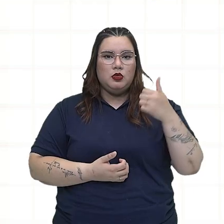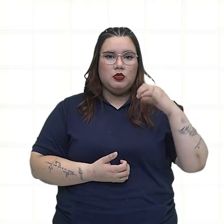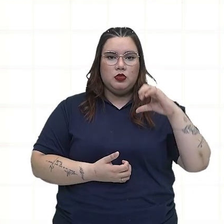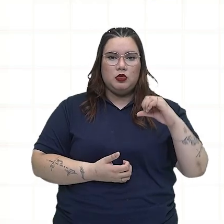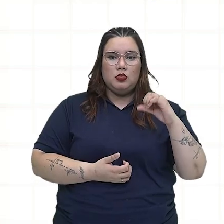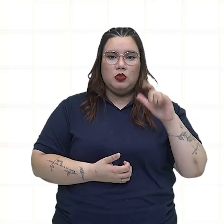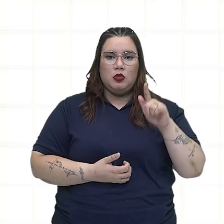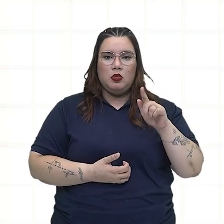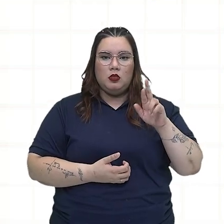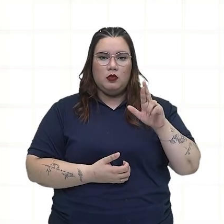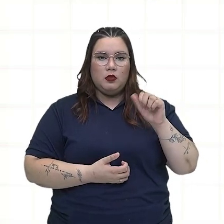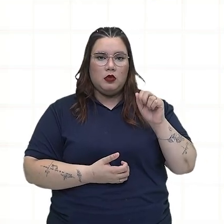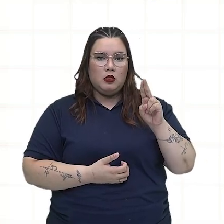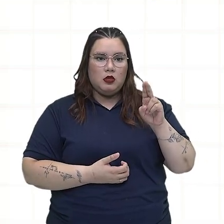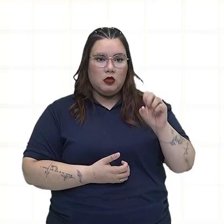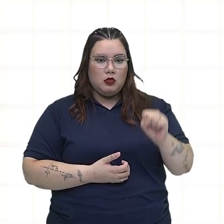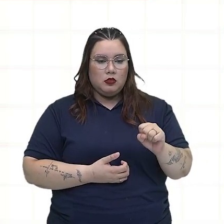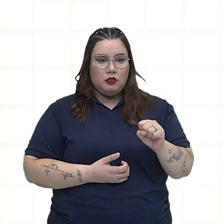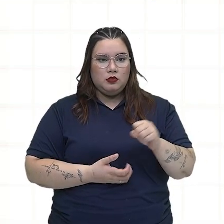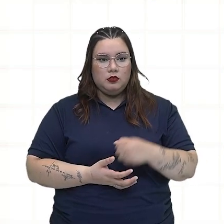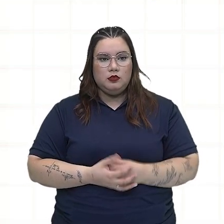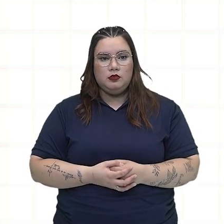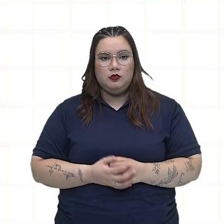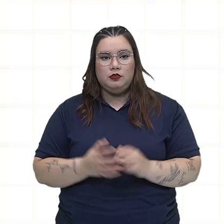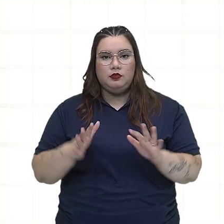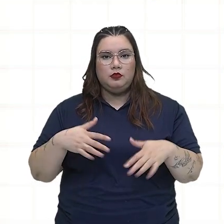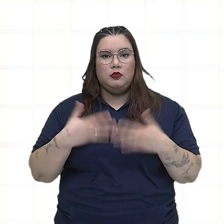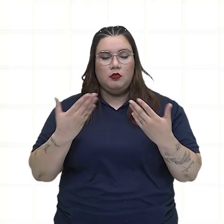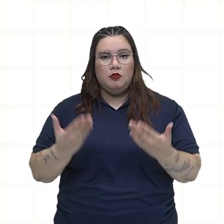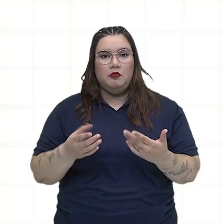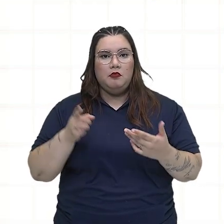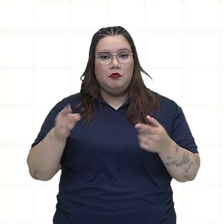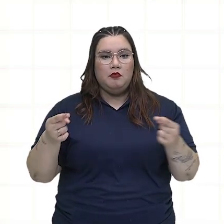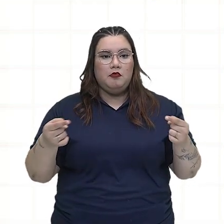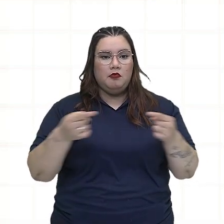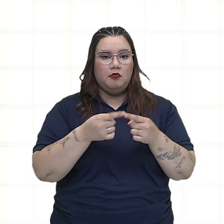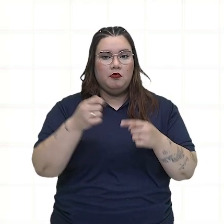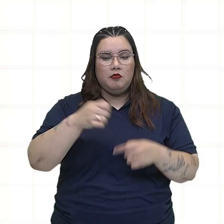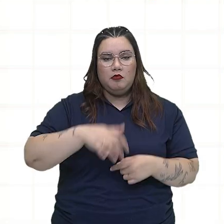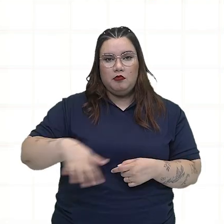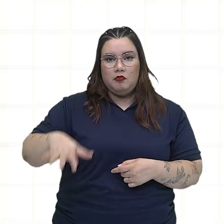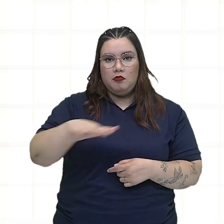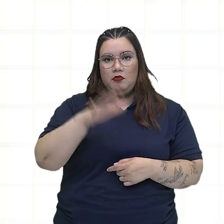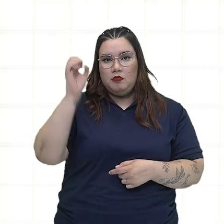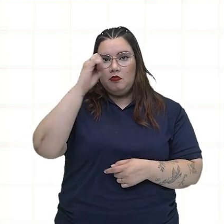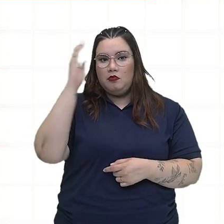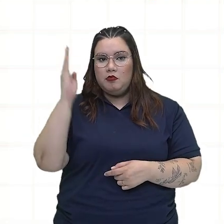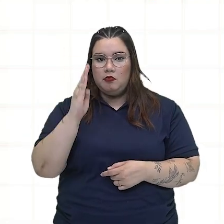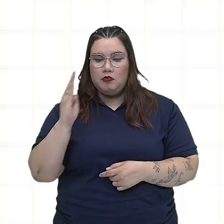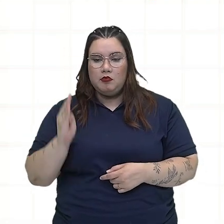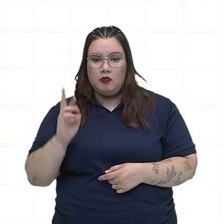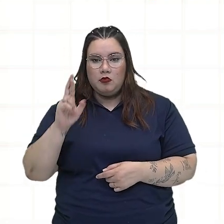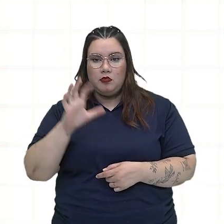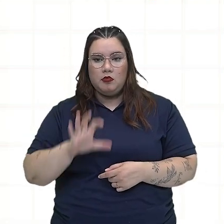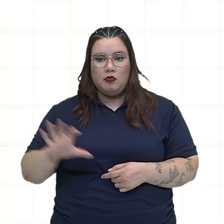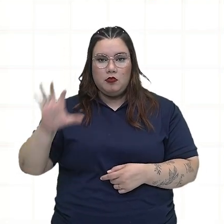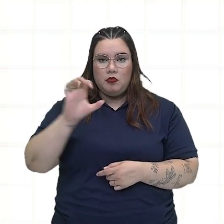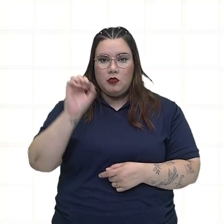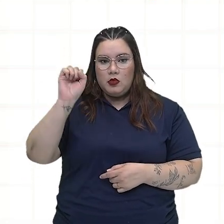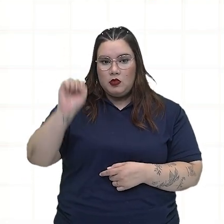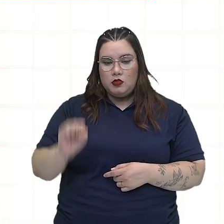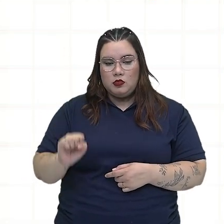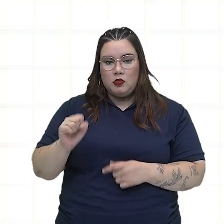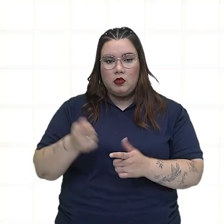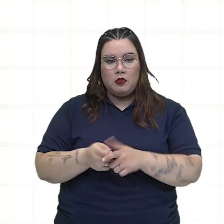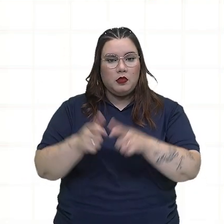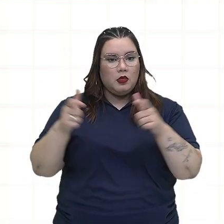de 19 graus Celsius. Então, é nessa parte do território brasileiro, na região sul